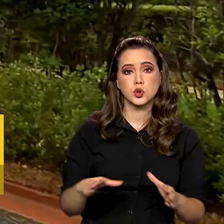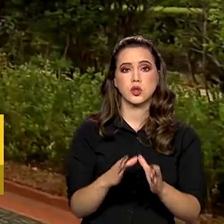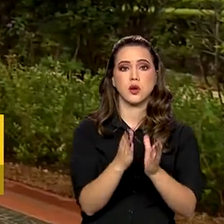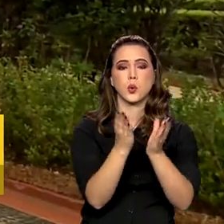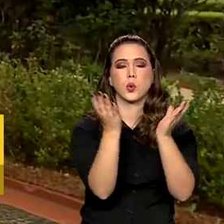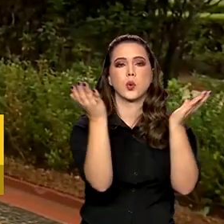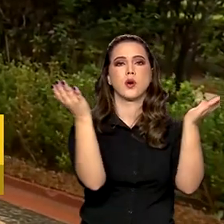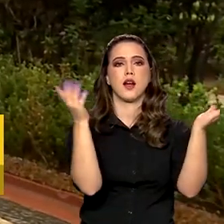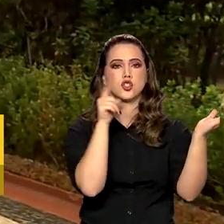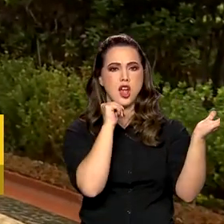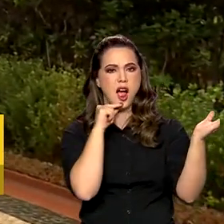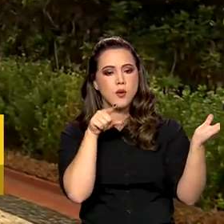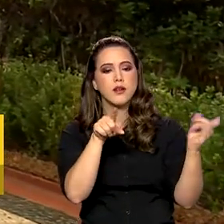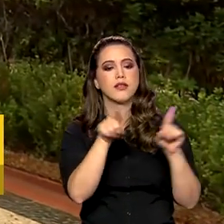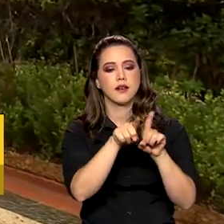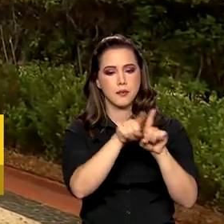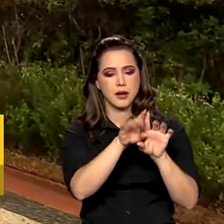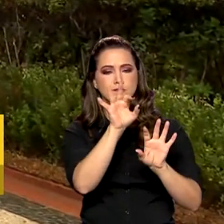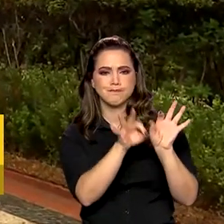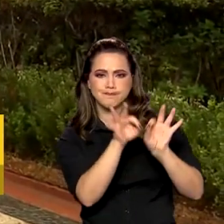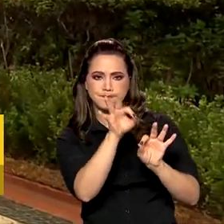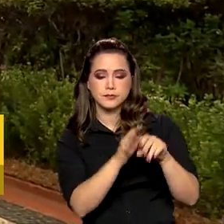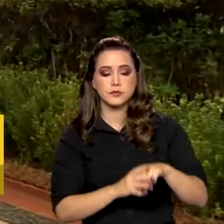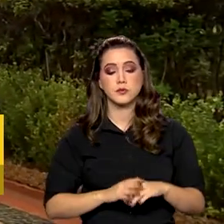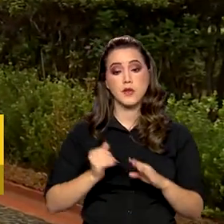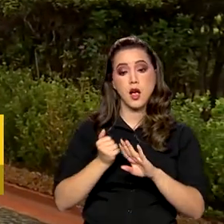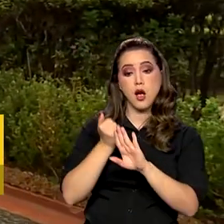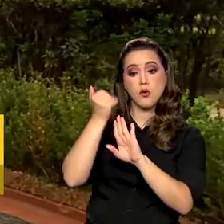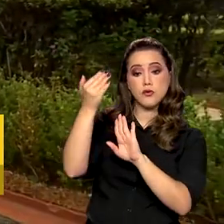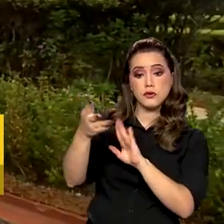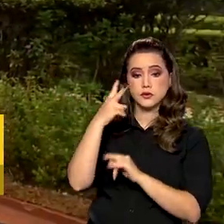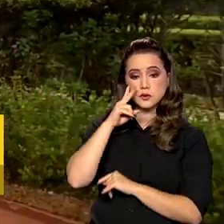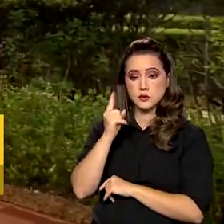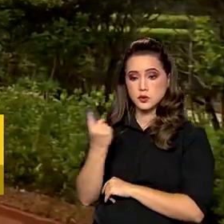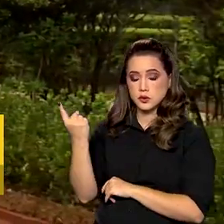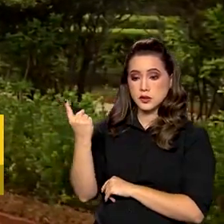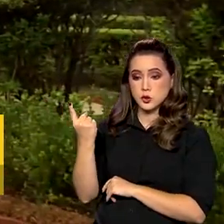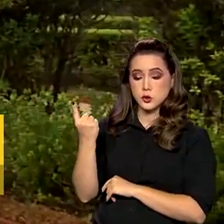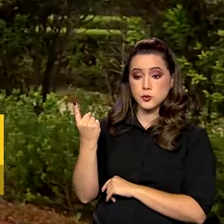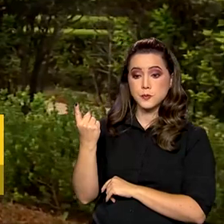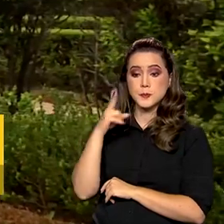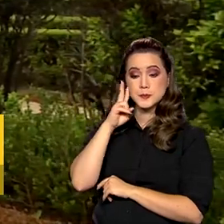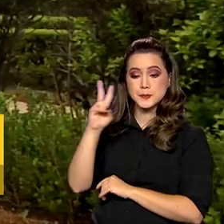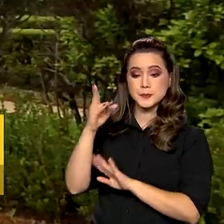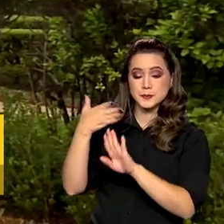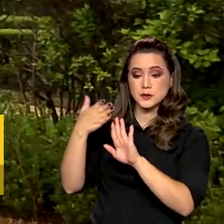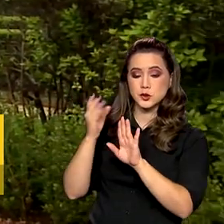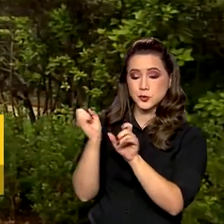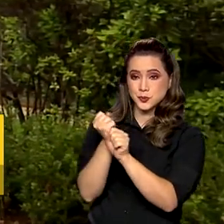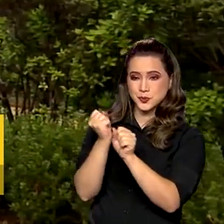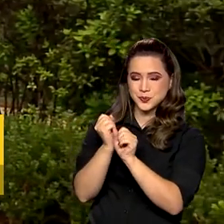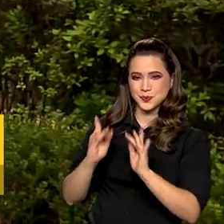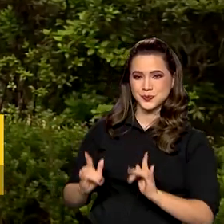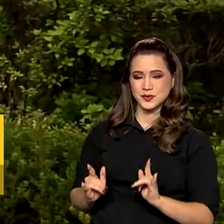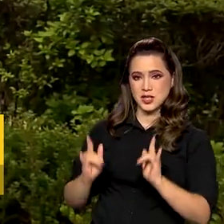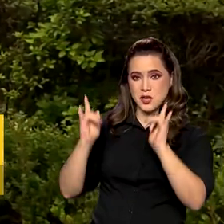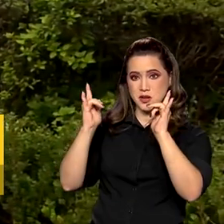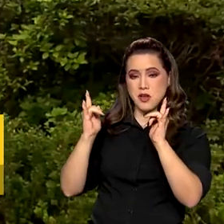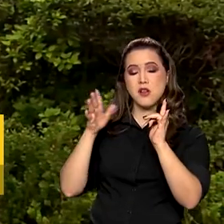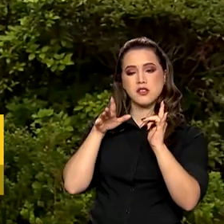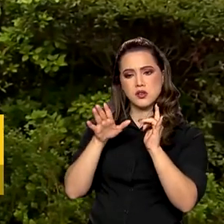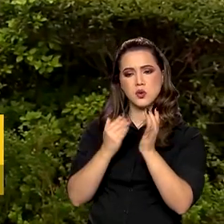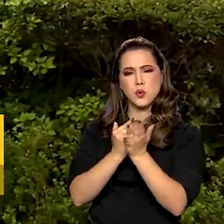toda reformada. Lá no fundo, a gente vê o prédio histórico, que foi inaugurado originalmente